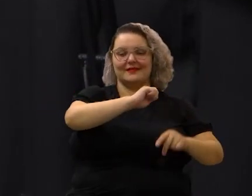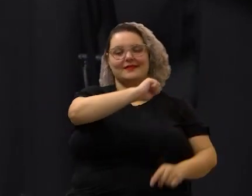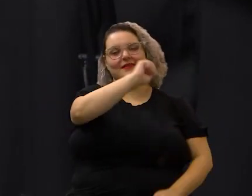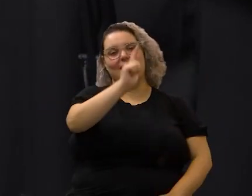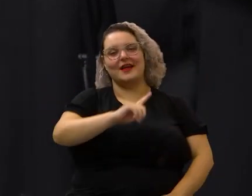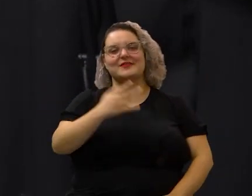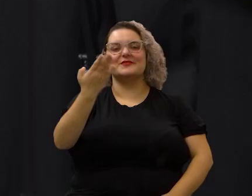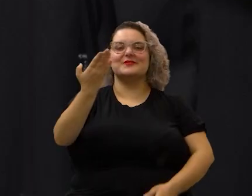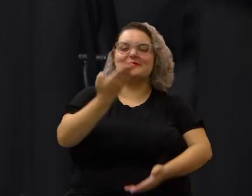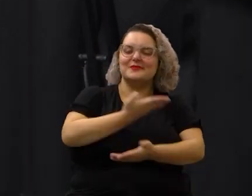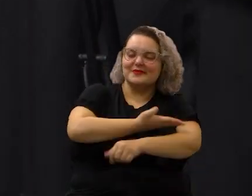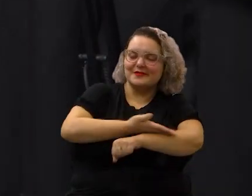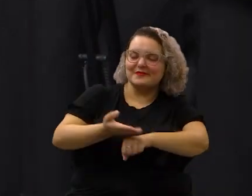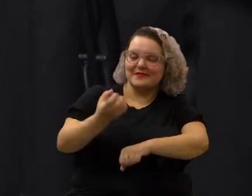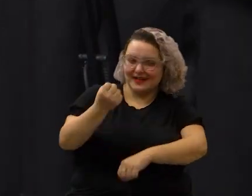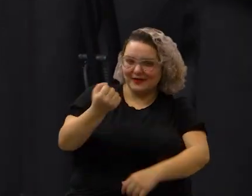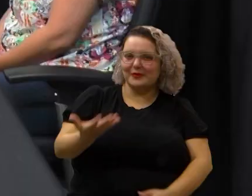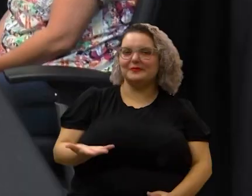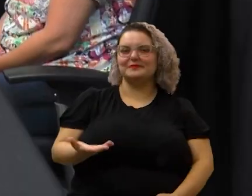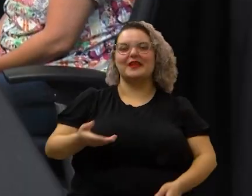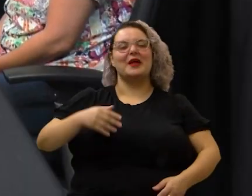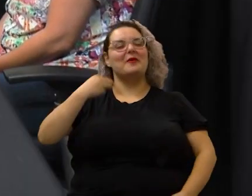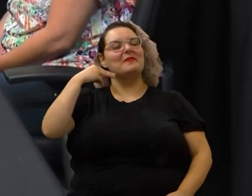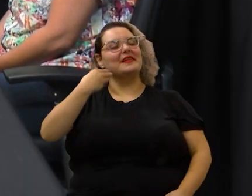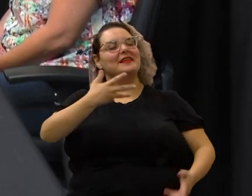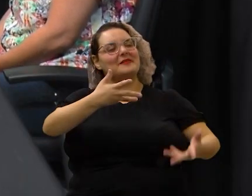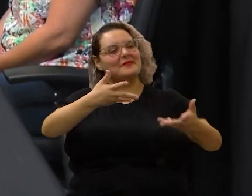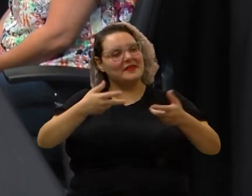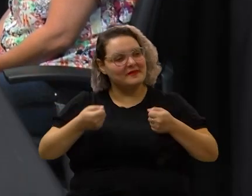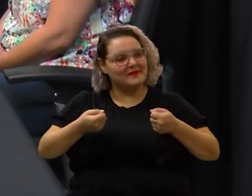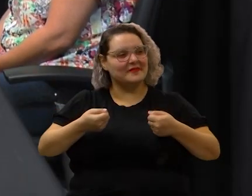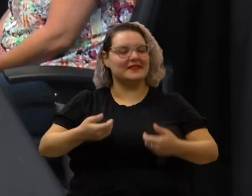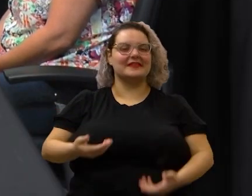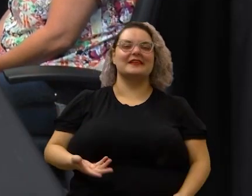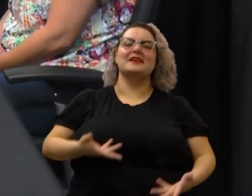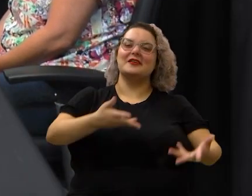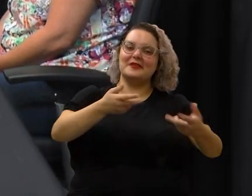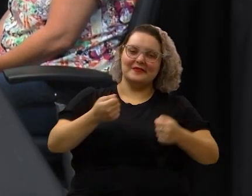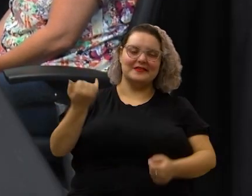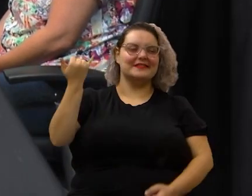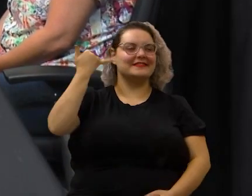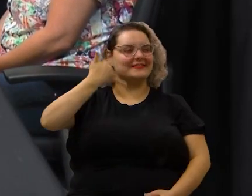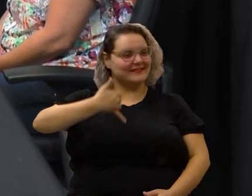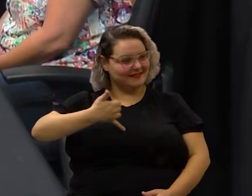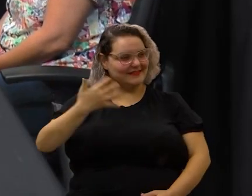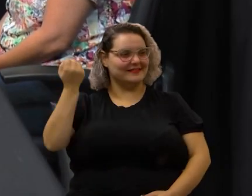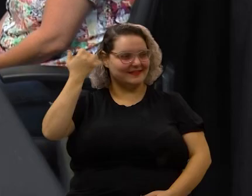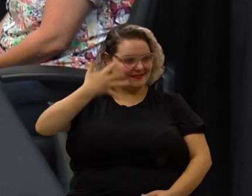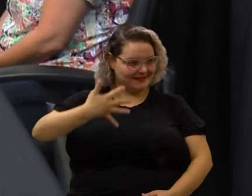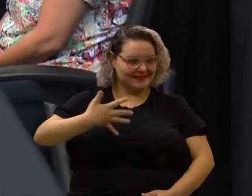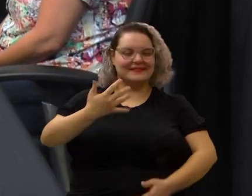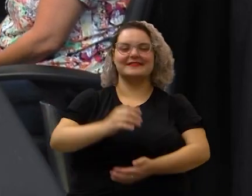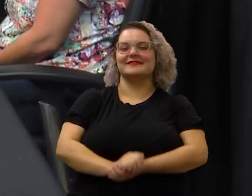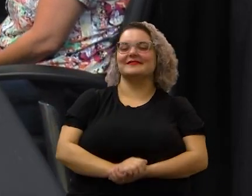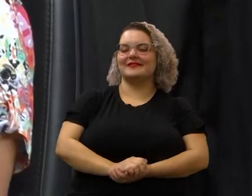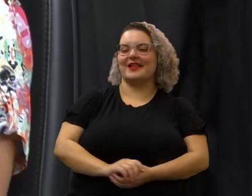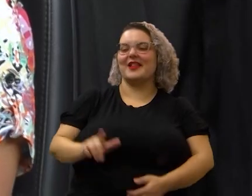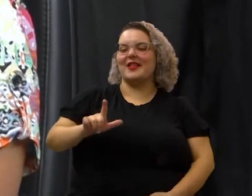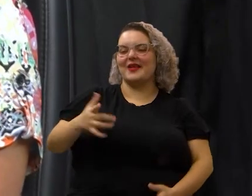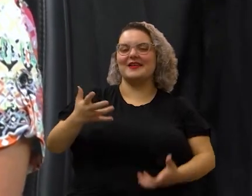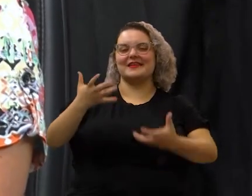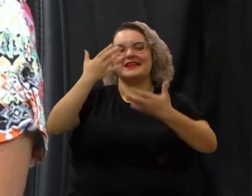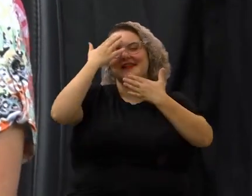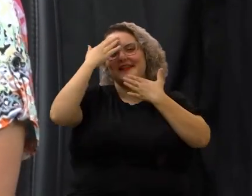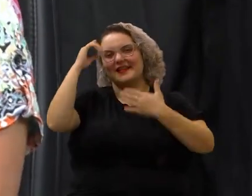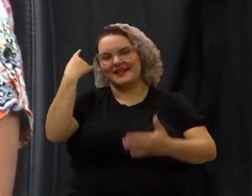azul e branco. Mariana, seja bem-vinda e eu já te convido também a fazer sua áudio e autodescrição. Claro, eu quero agradecer